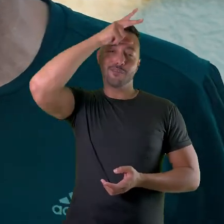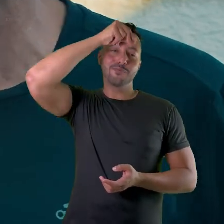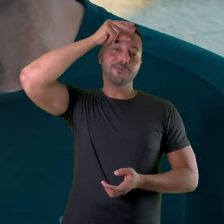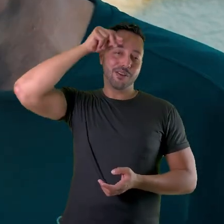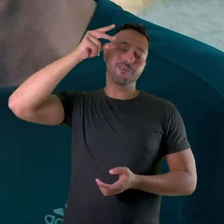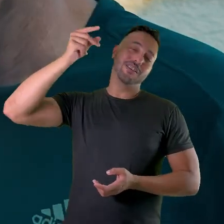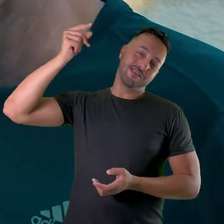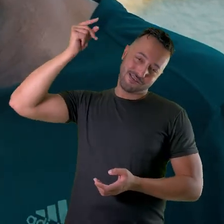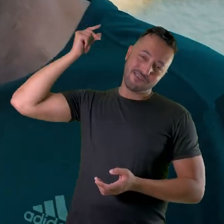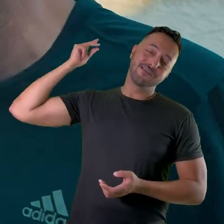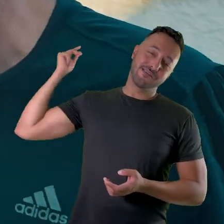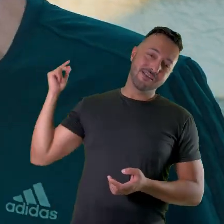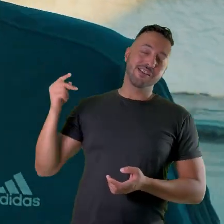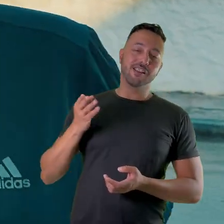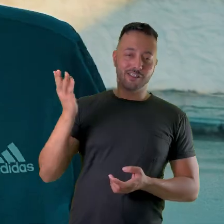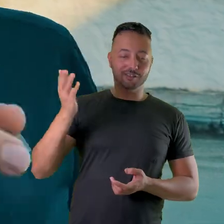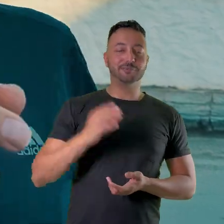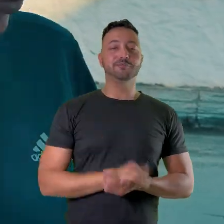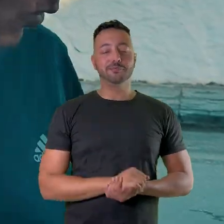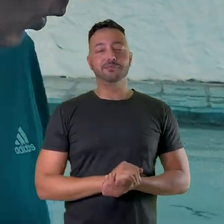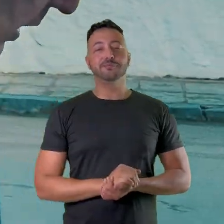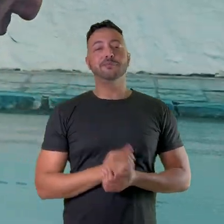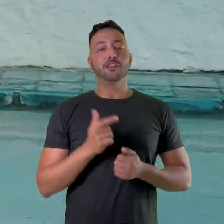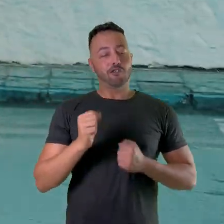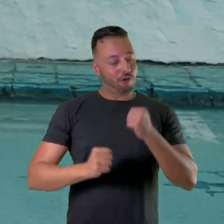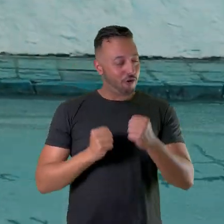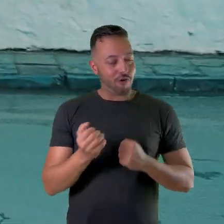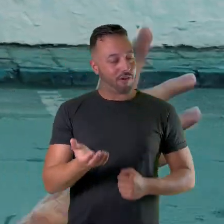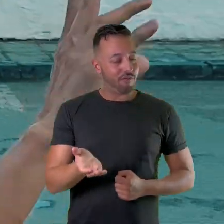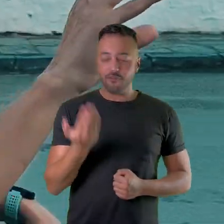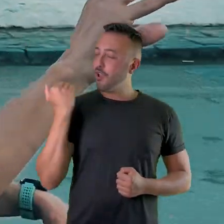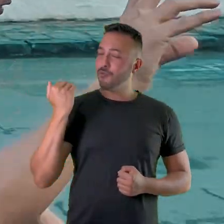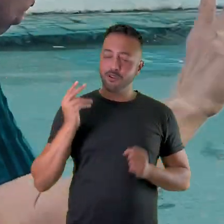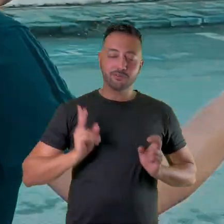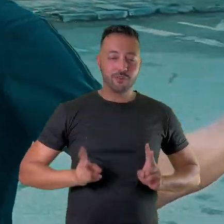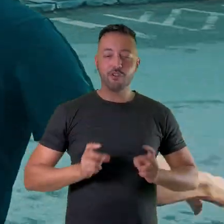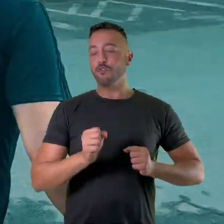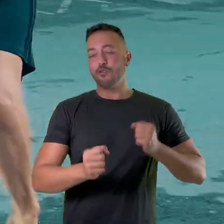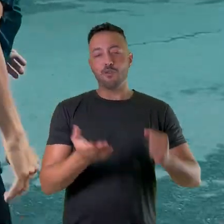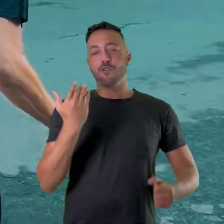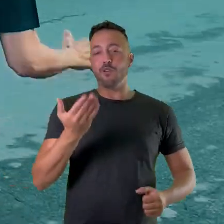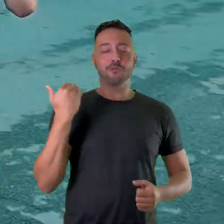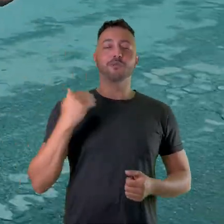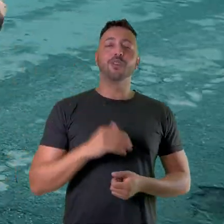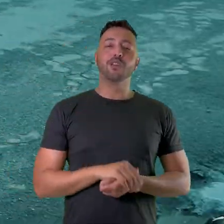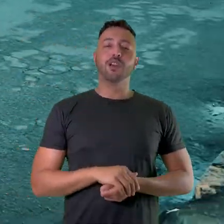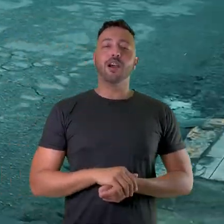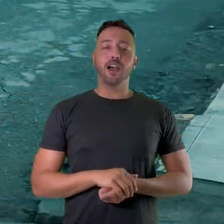prefeito, idealizador deste prédio aqui. Vamos lá, mais uma corridinha com história. Vamos correr, vamos correr.